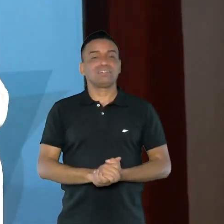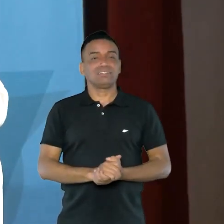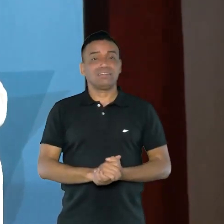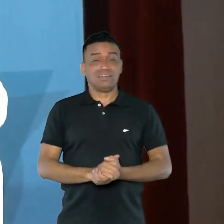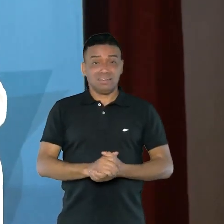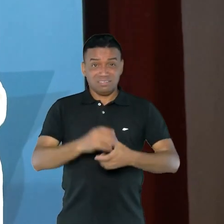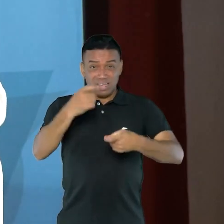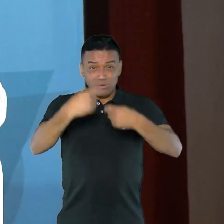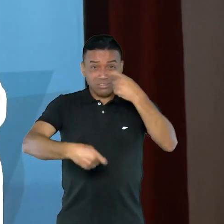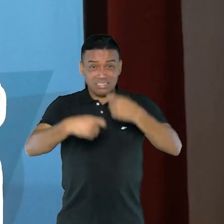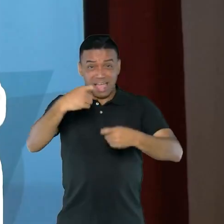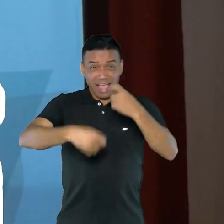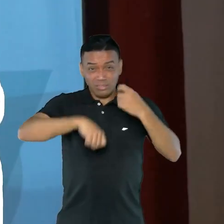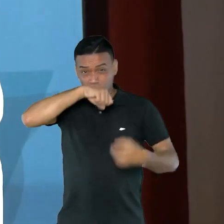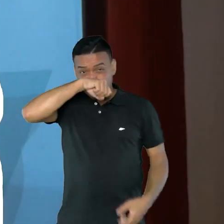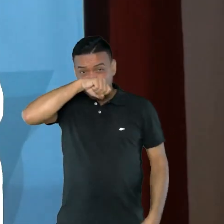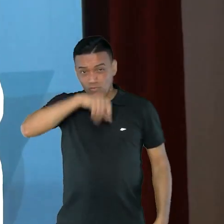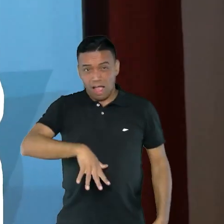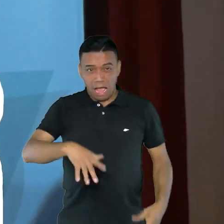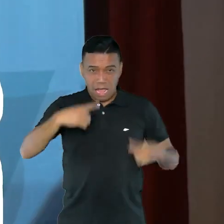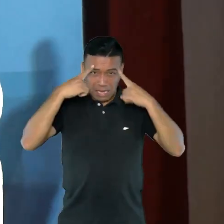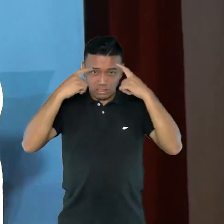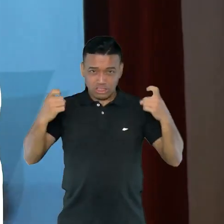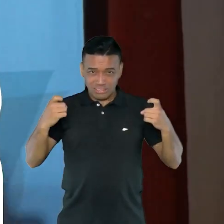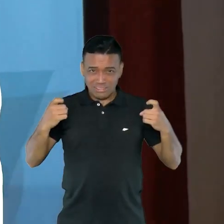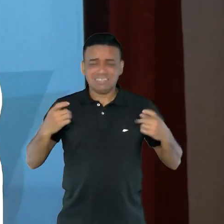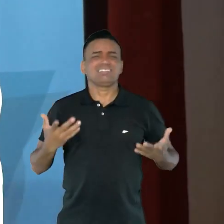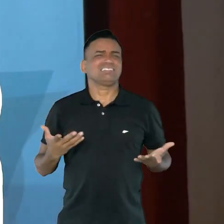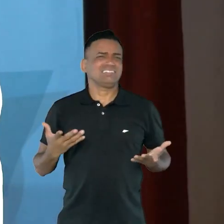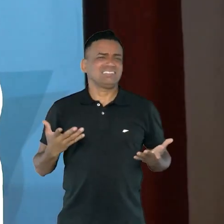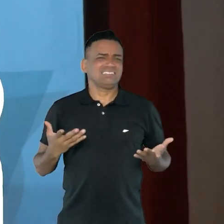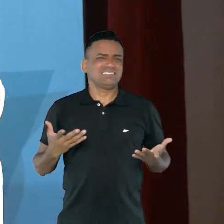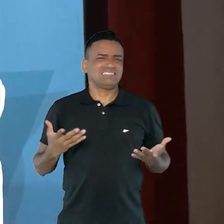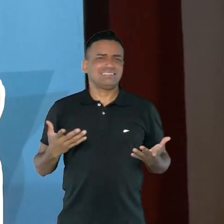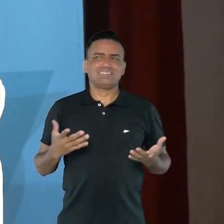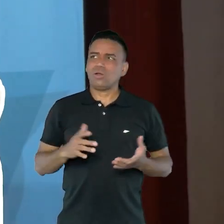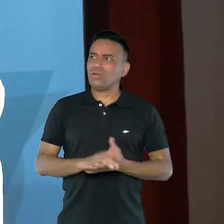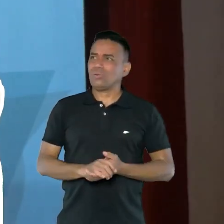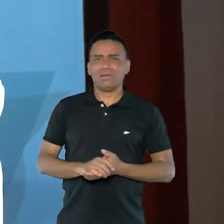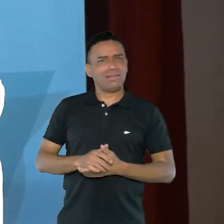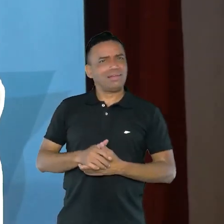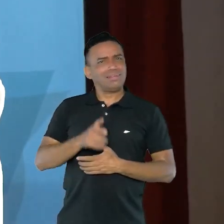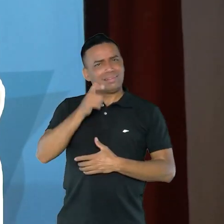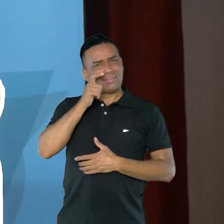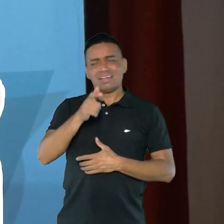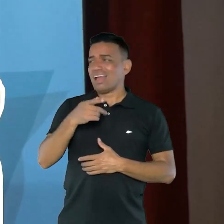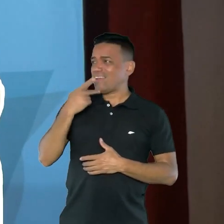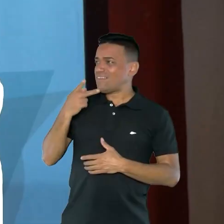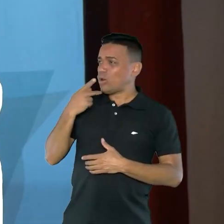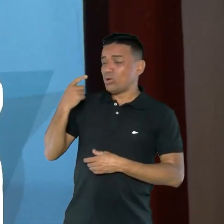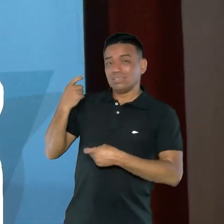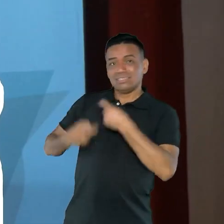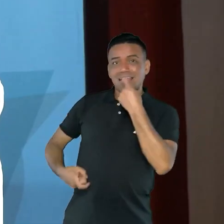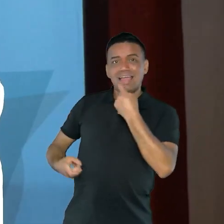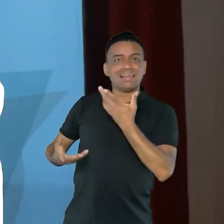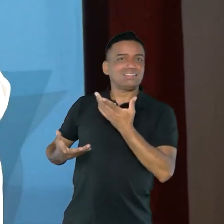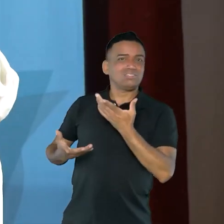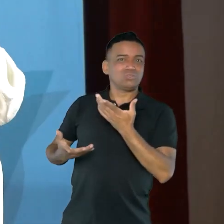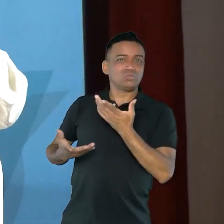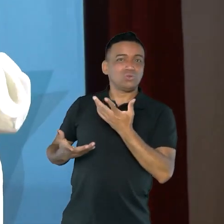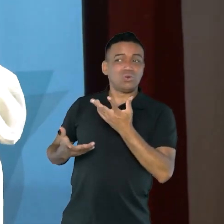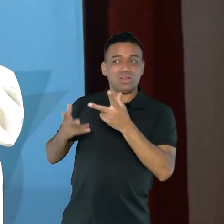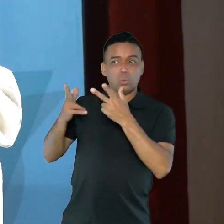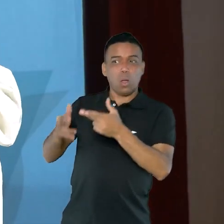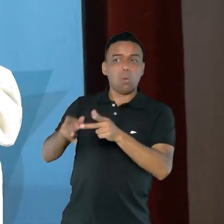fizeram sexo selvagem, né? Eu acho muito interessante que ninguém diz assim, fizeram sexo civilizado